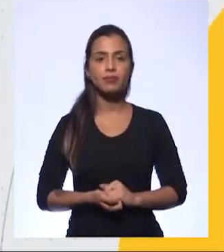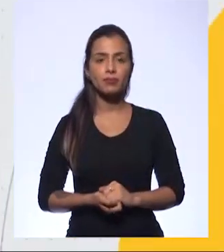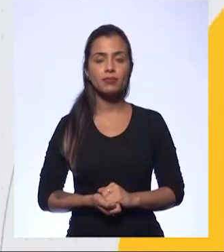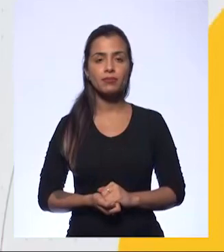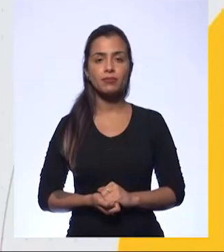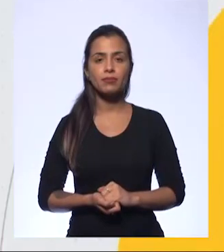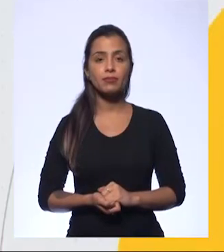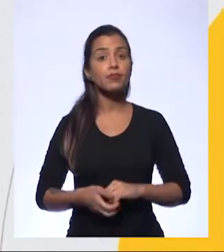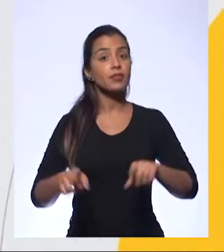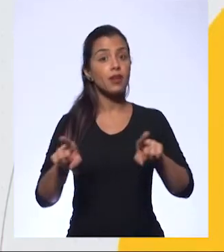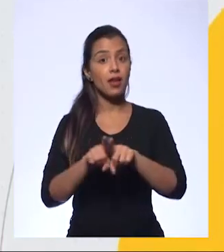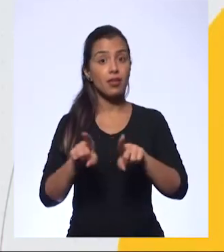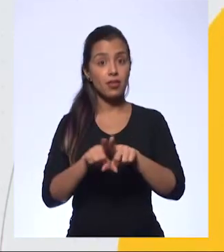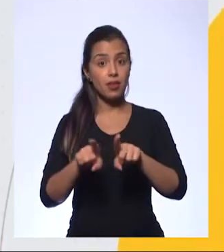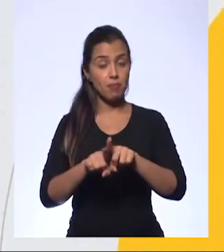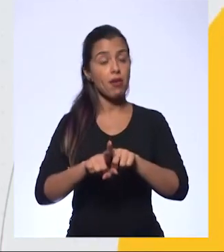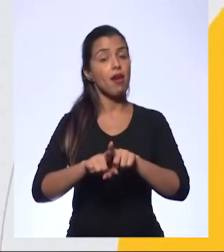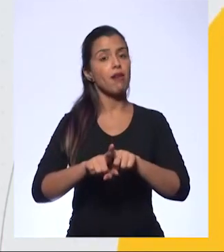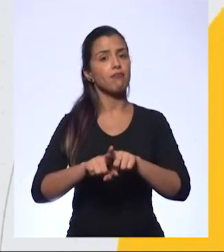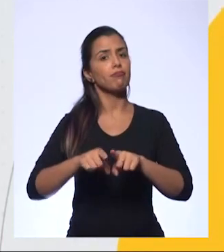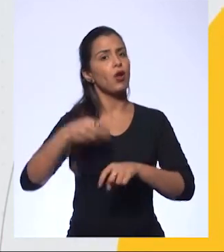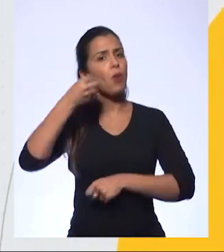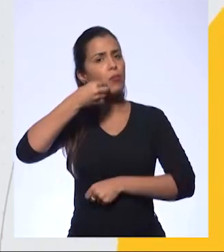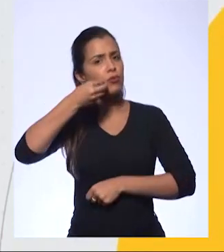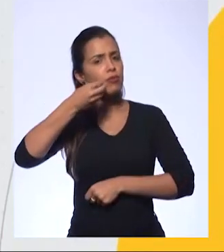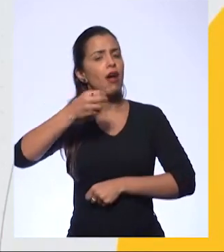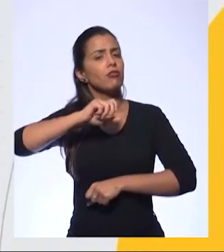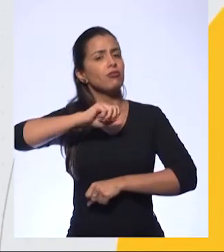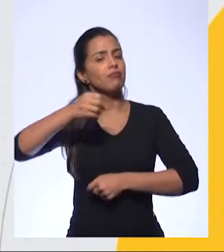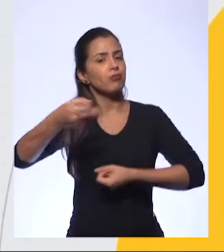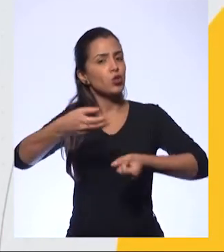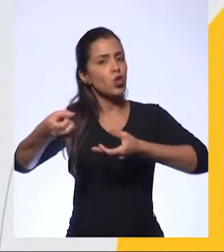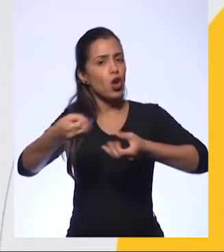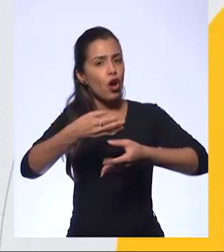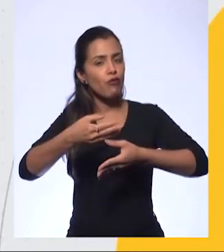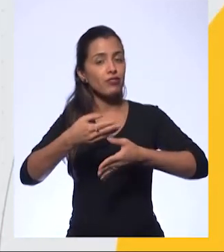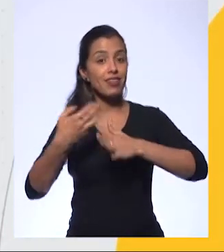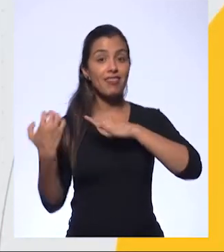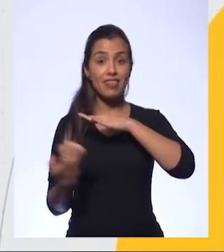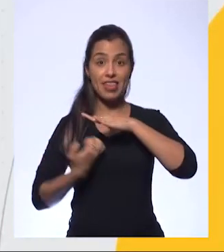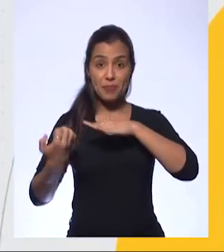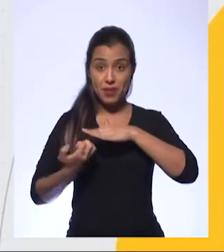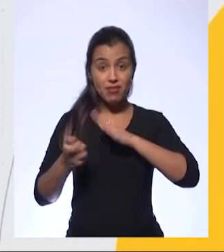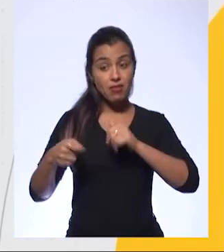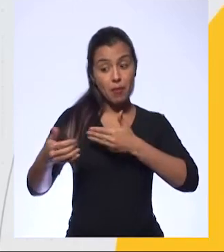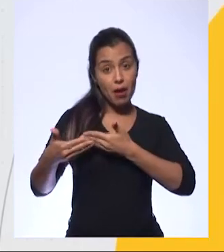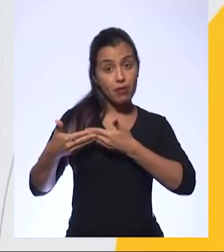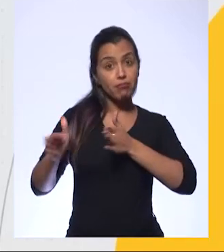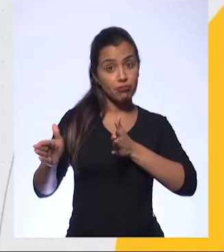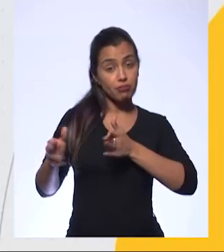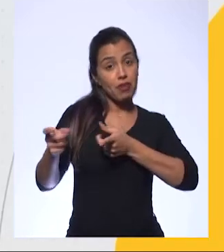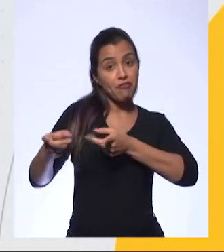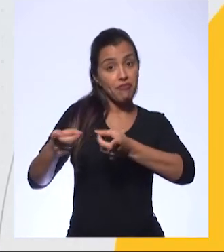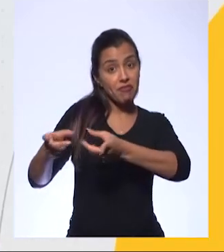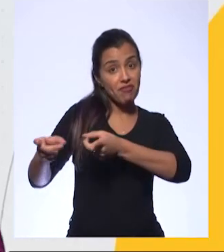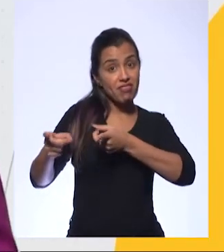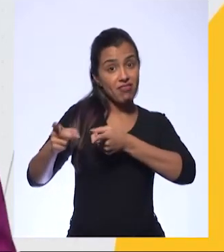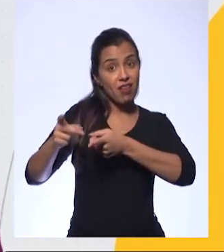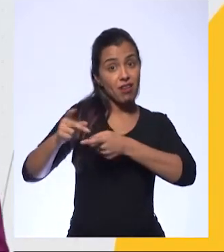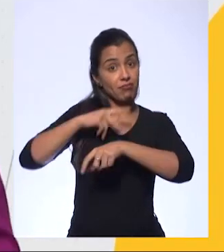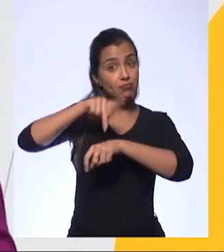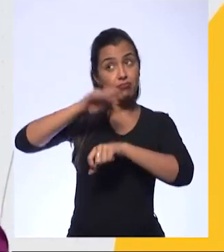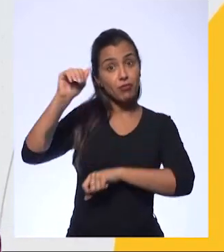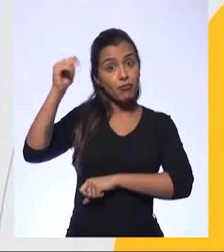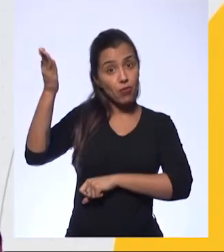são novas oportunidades de investimentos por aqui e nossas empresas podem ter mercado aberto para vender seus produtos lá fora.